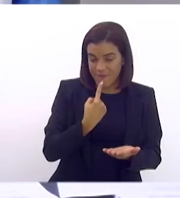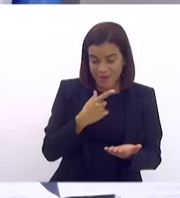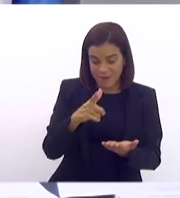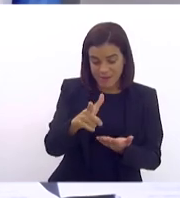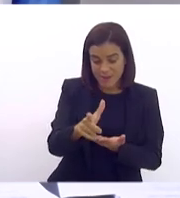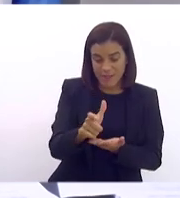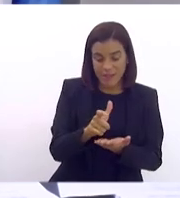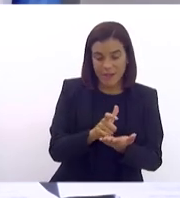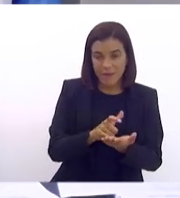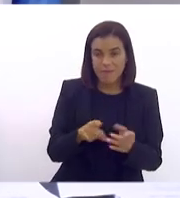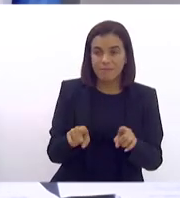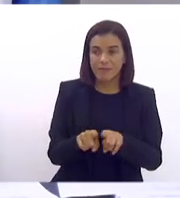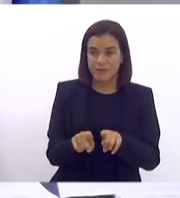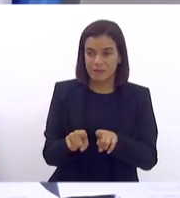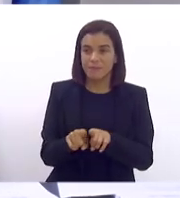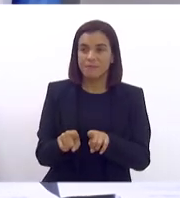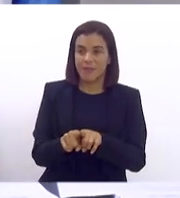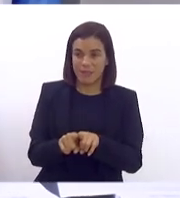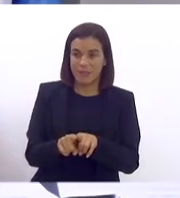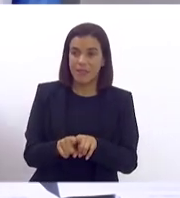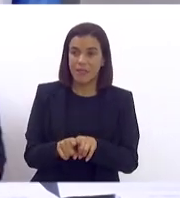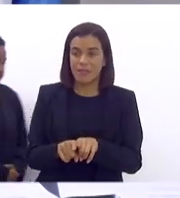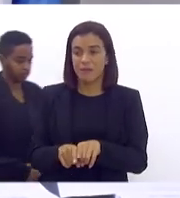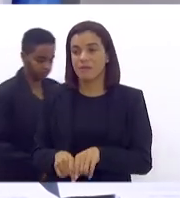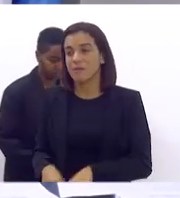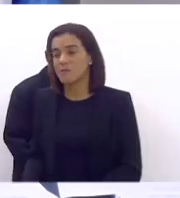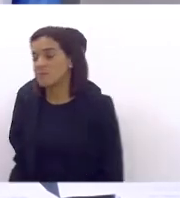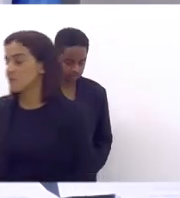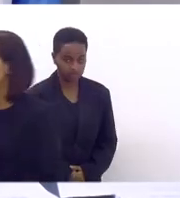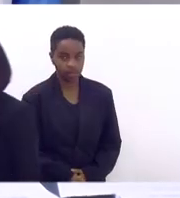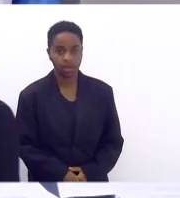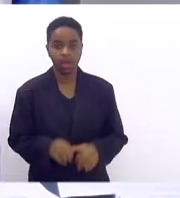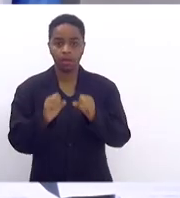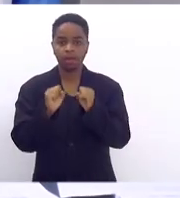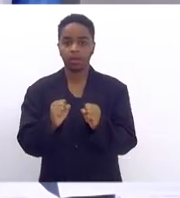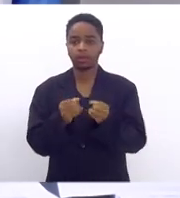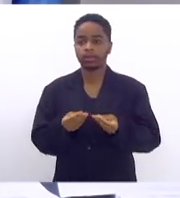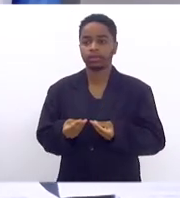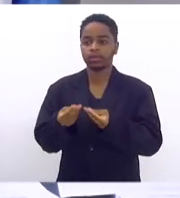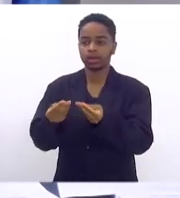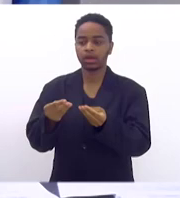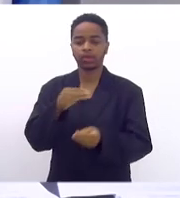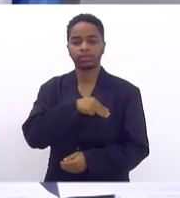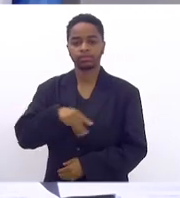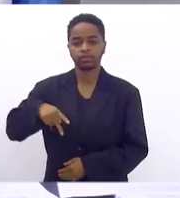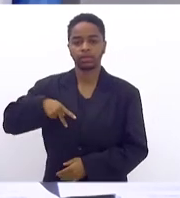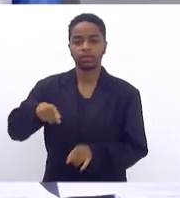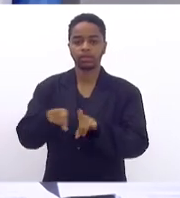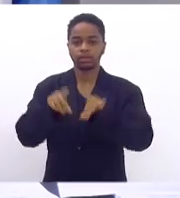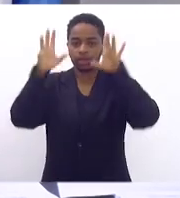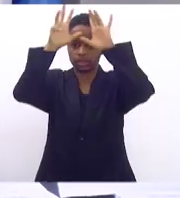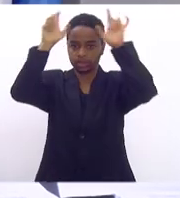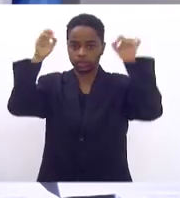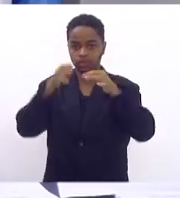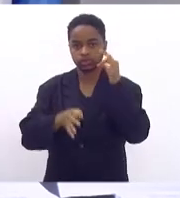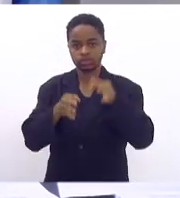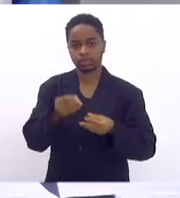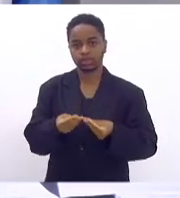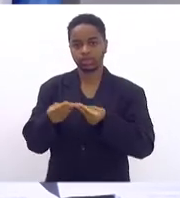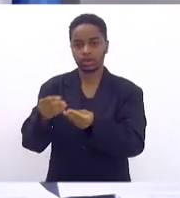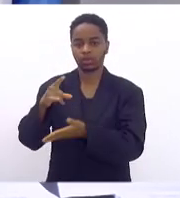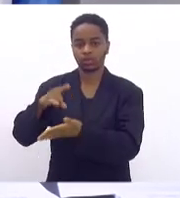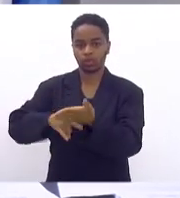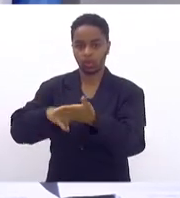gente possa remeter ao Ministério Público, à própria Tribunal de Justiça, os documentos